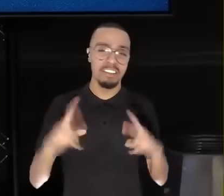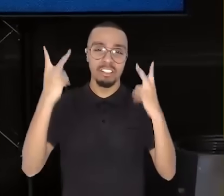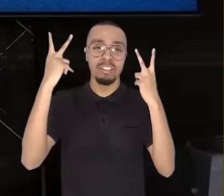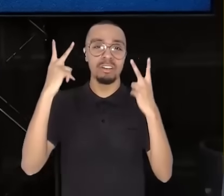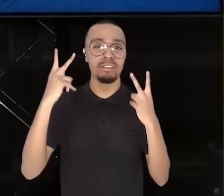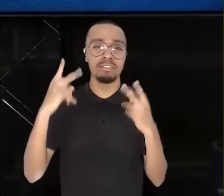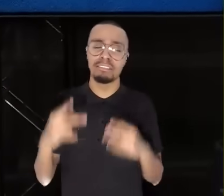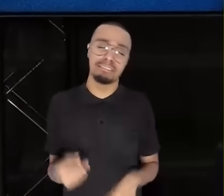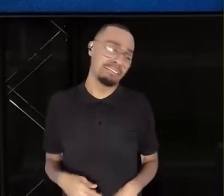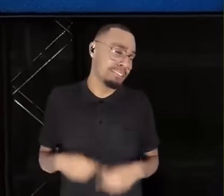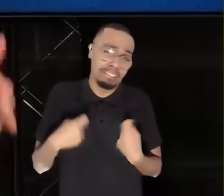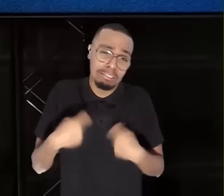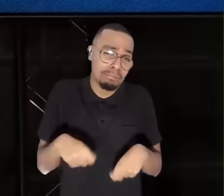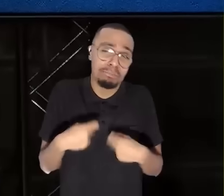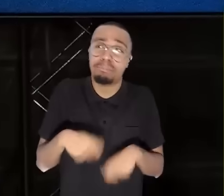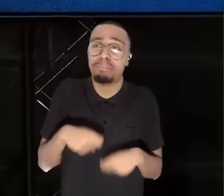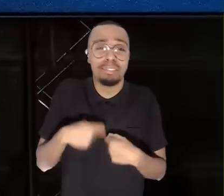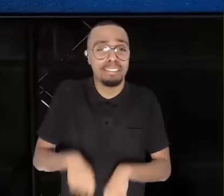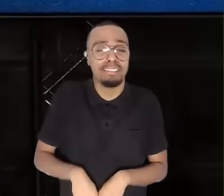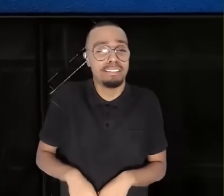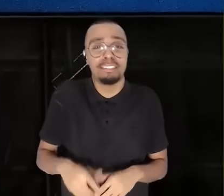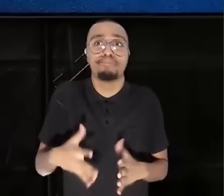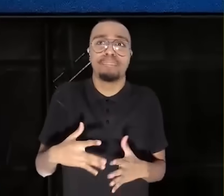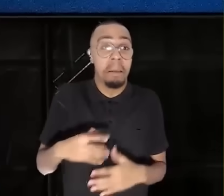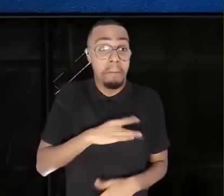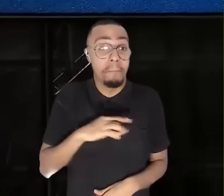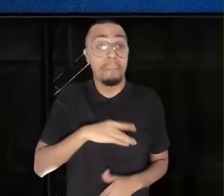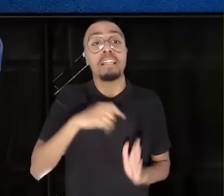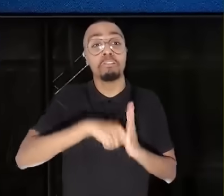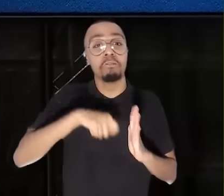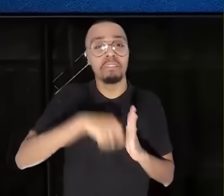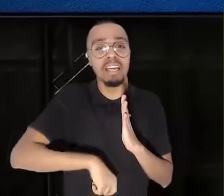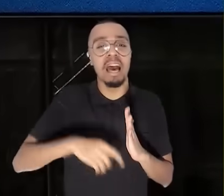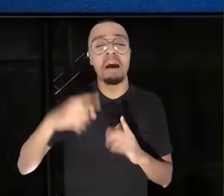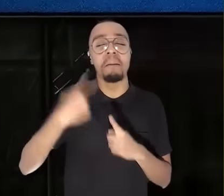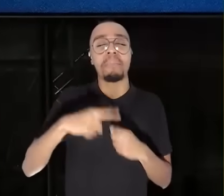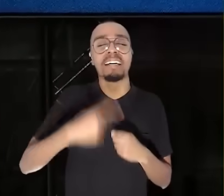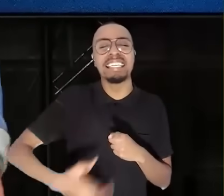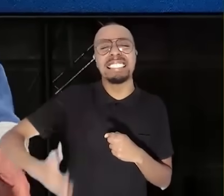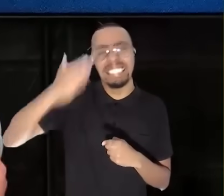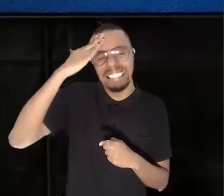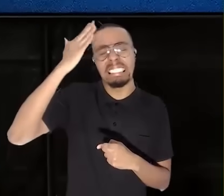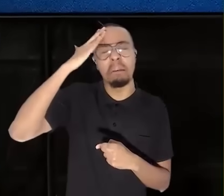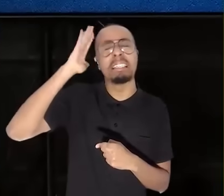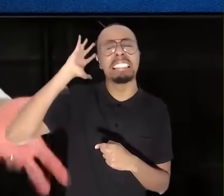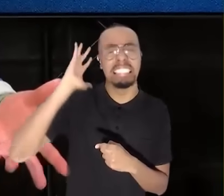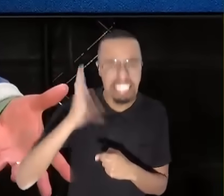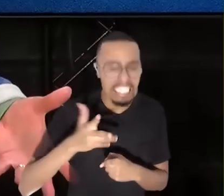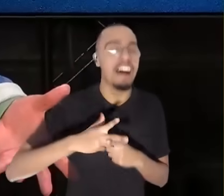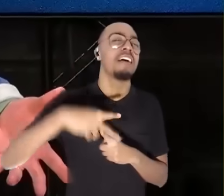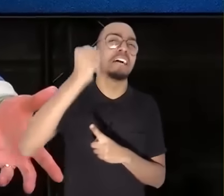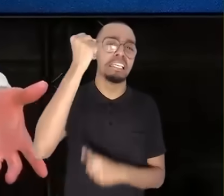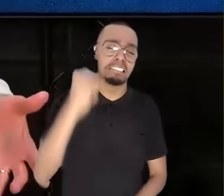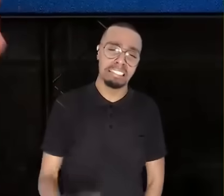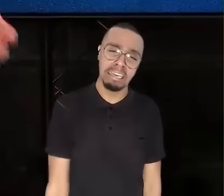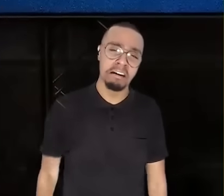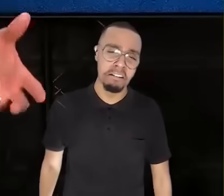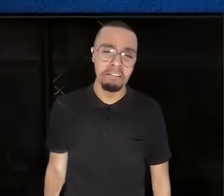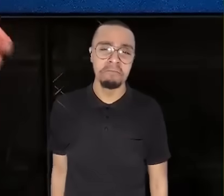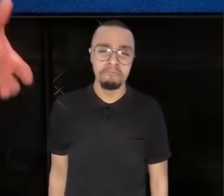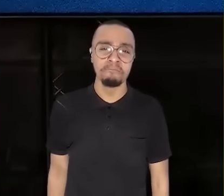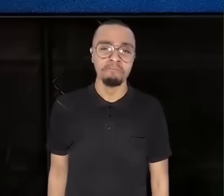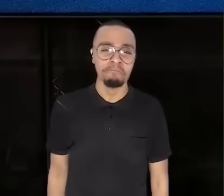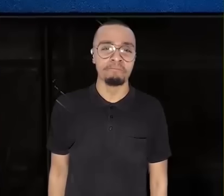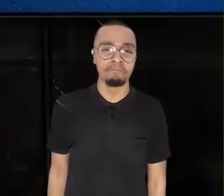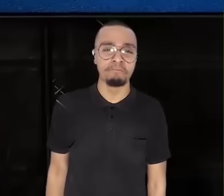sabe que venceu. Todas as batalhas, todos os corredores, todos os vales, Jesus não vai se mexer. A